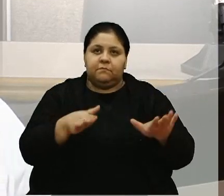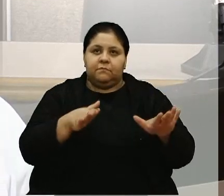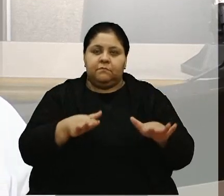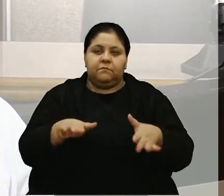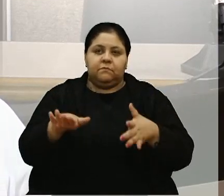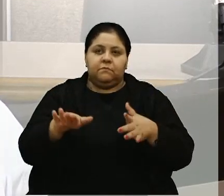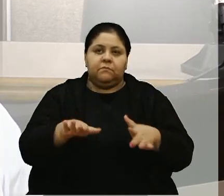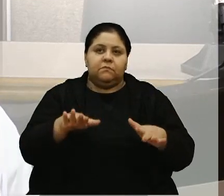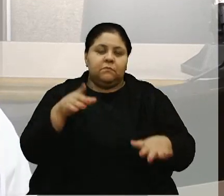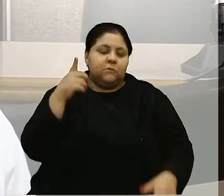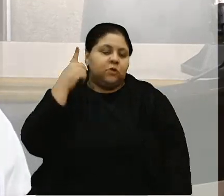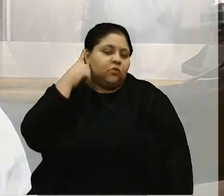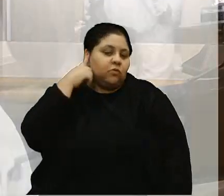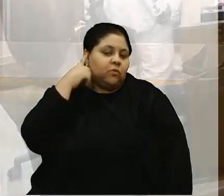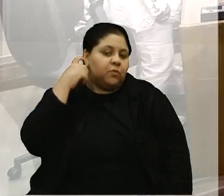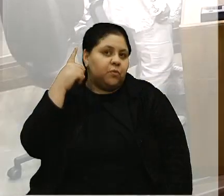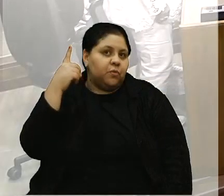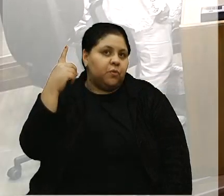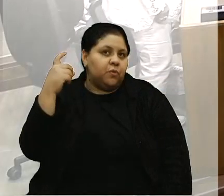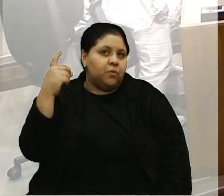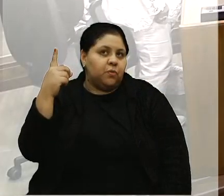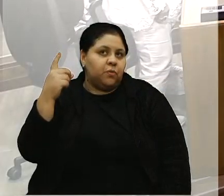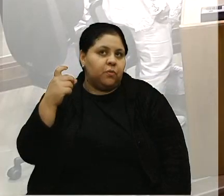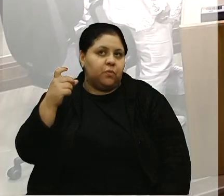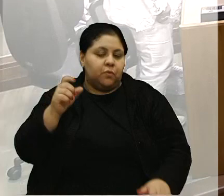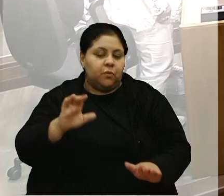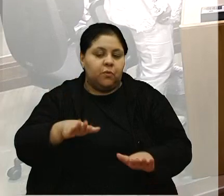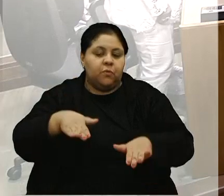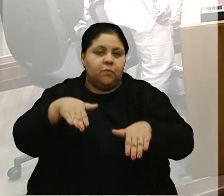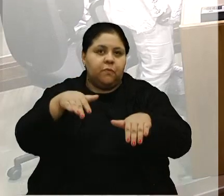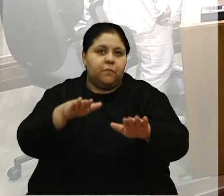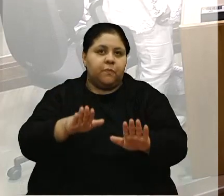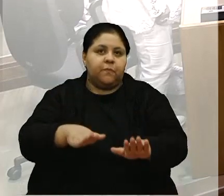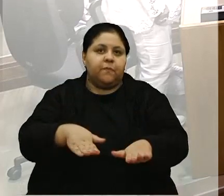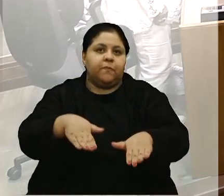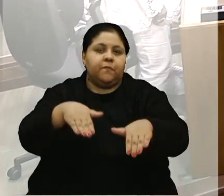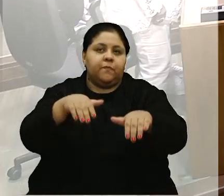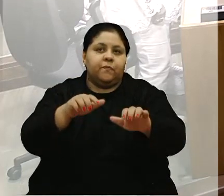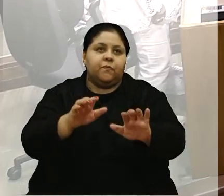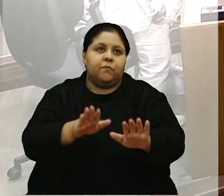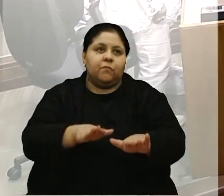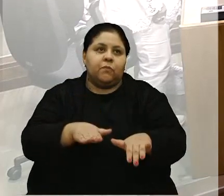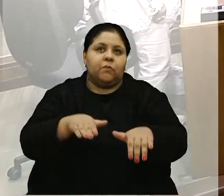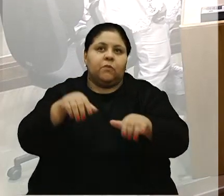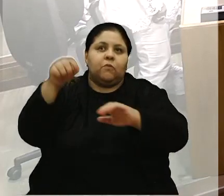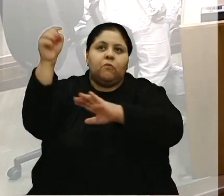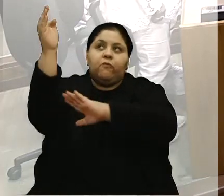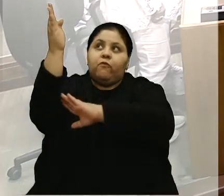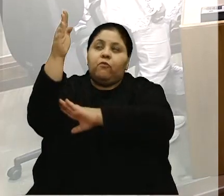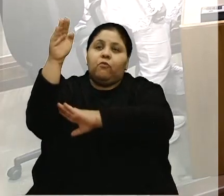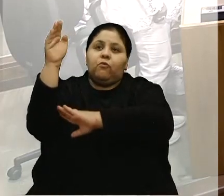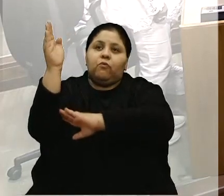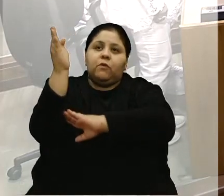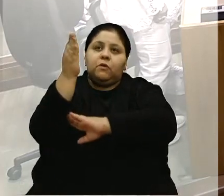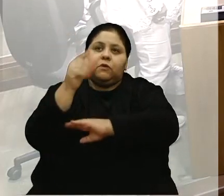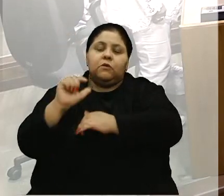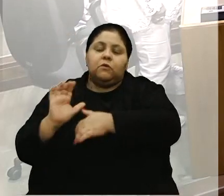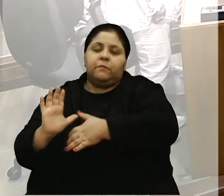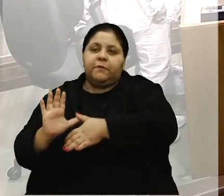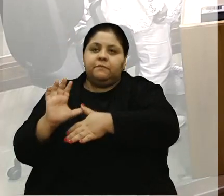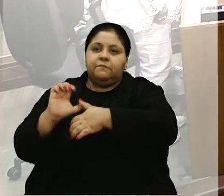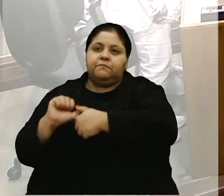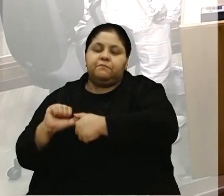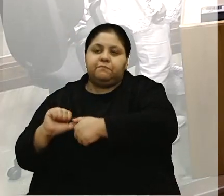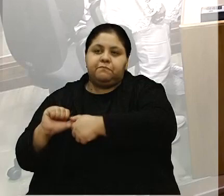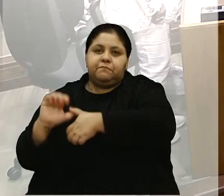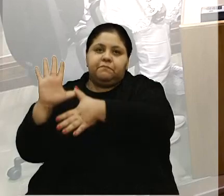berço esplêndido, ao som do mar e a luz do céu profundo, fulguras o